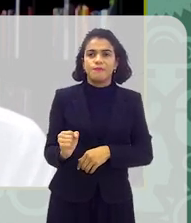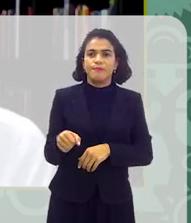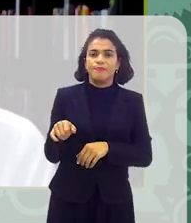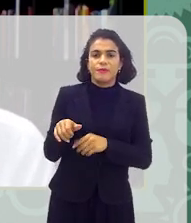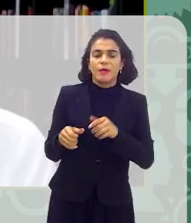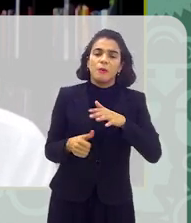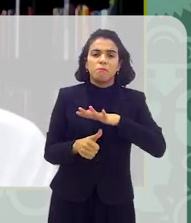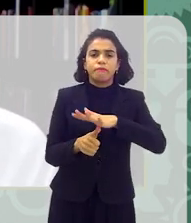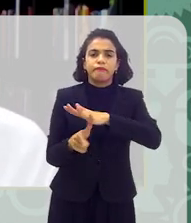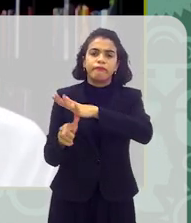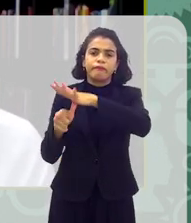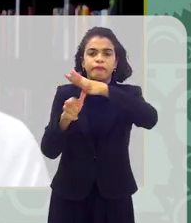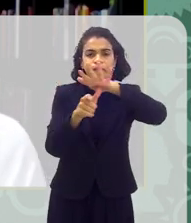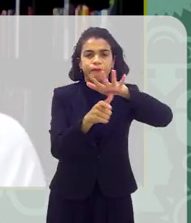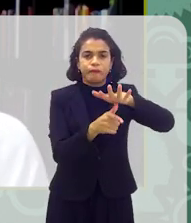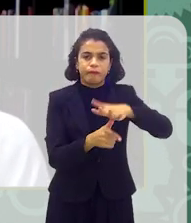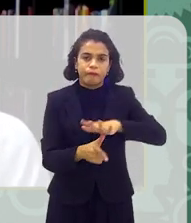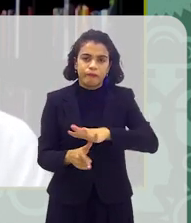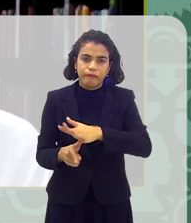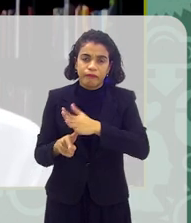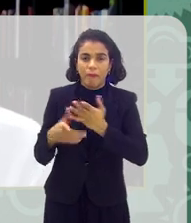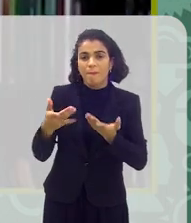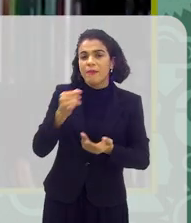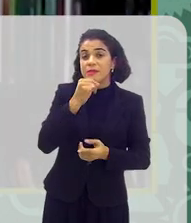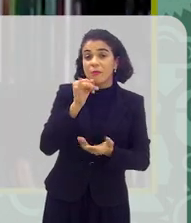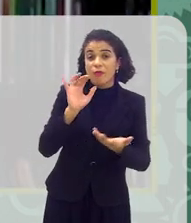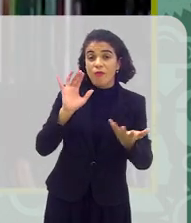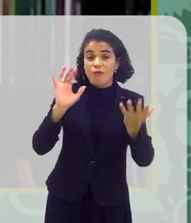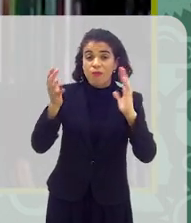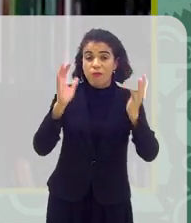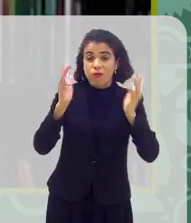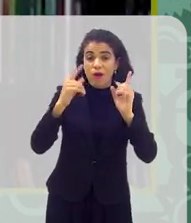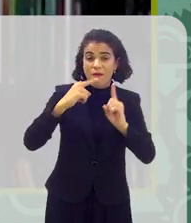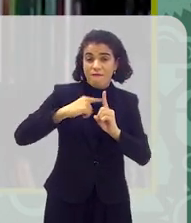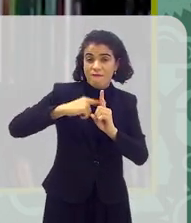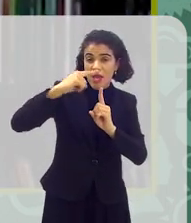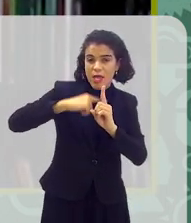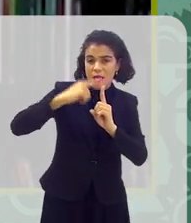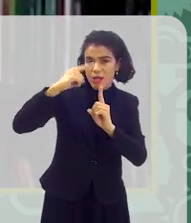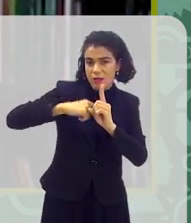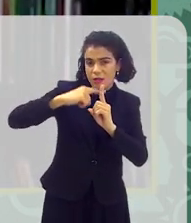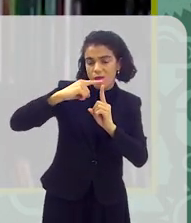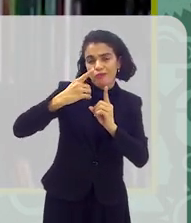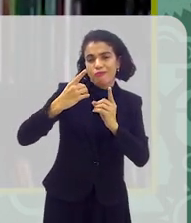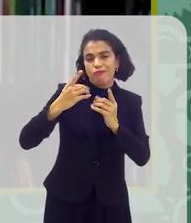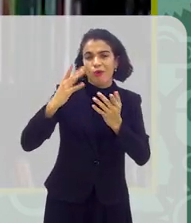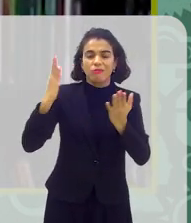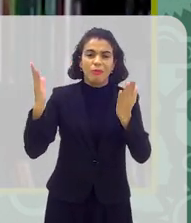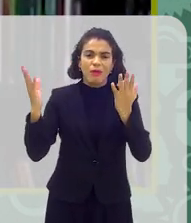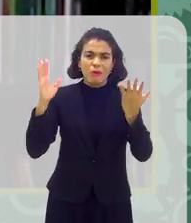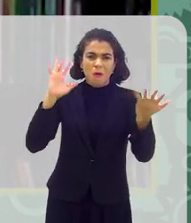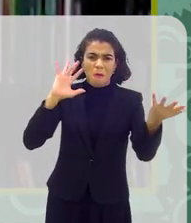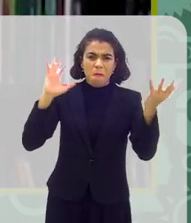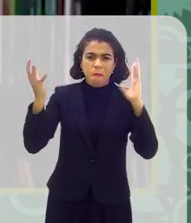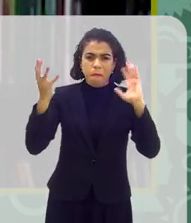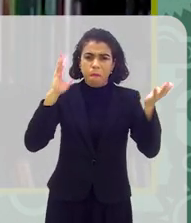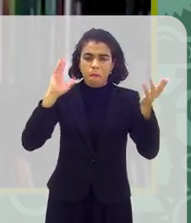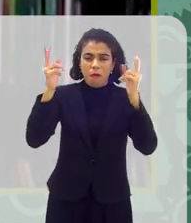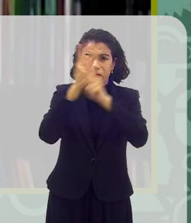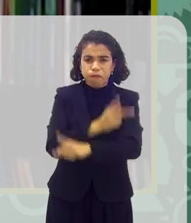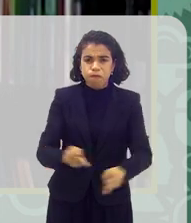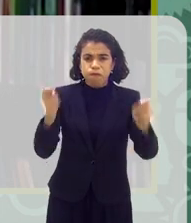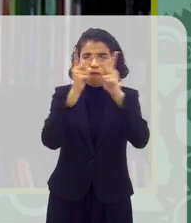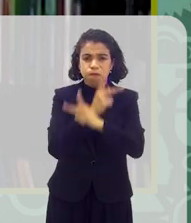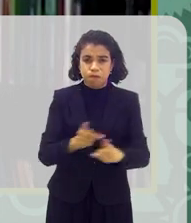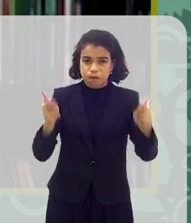como lidar num problema de temperatura, num problema de um vento contrário, isso sim se